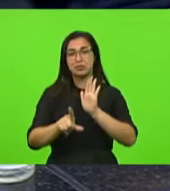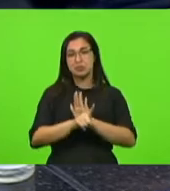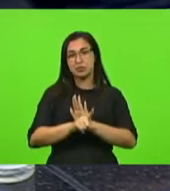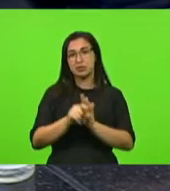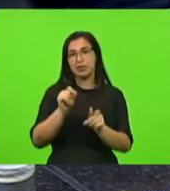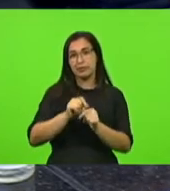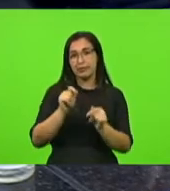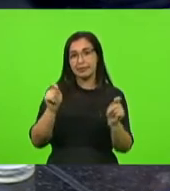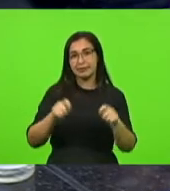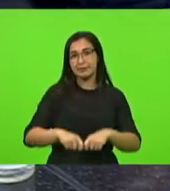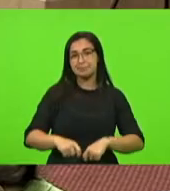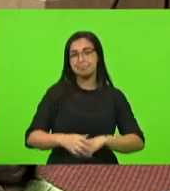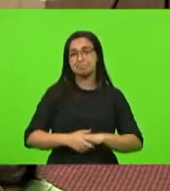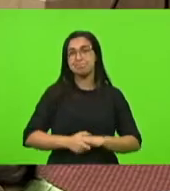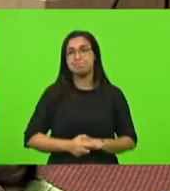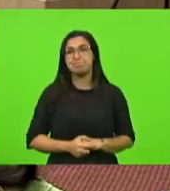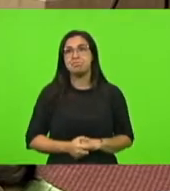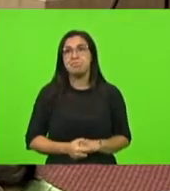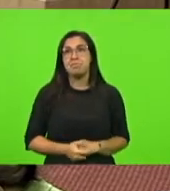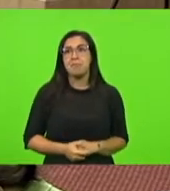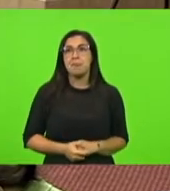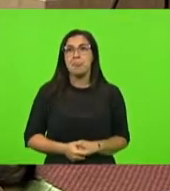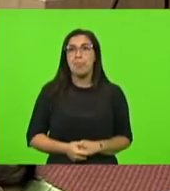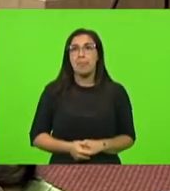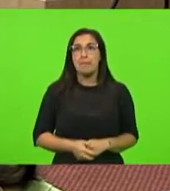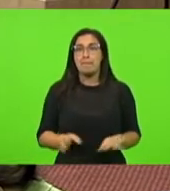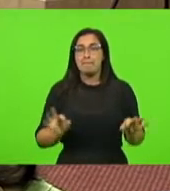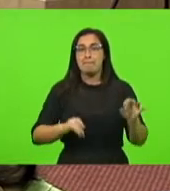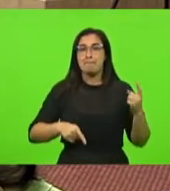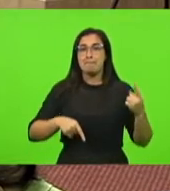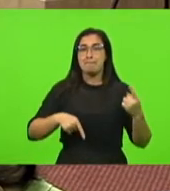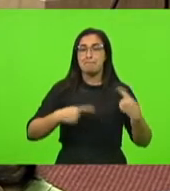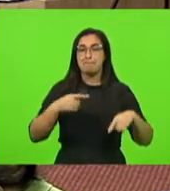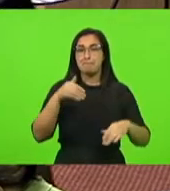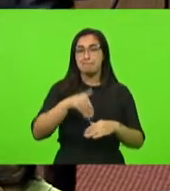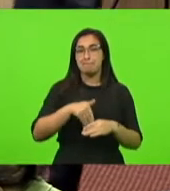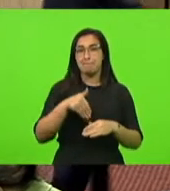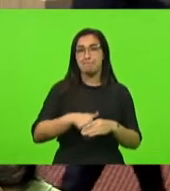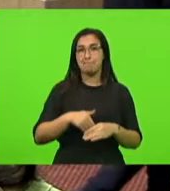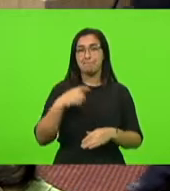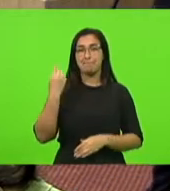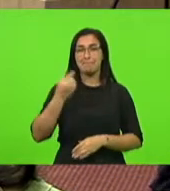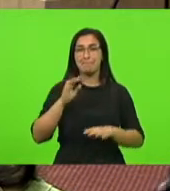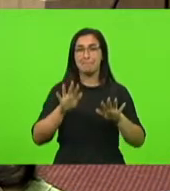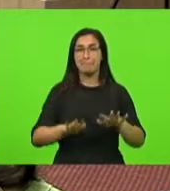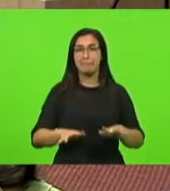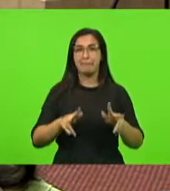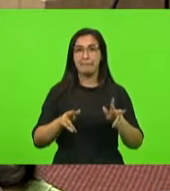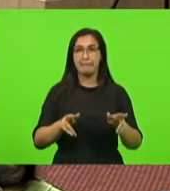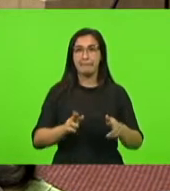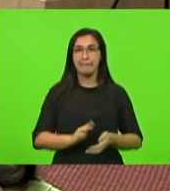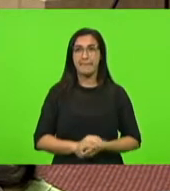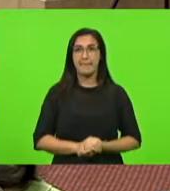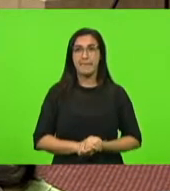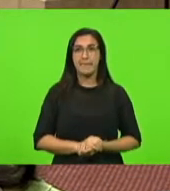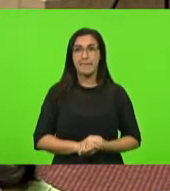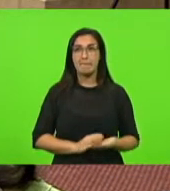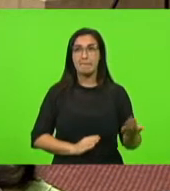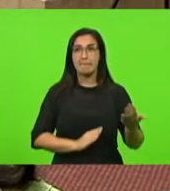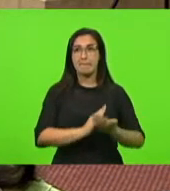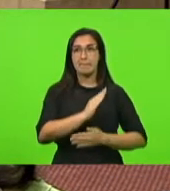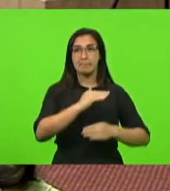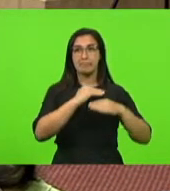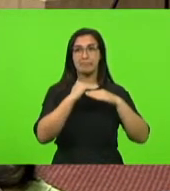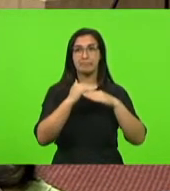pessoas. Não havendo mais quem queira discutir, em votação, deputados que aprovam, permaneçam como se encontram. Aprovado